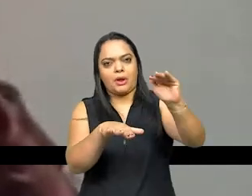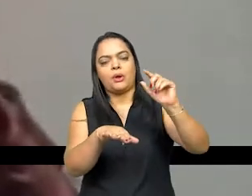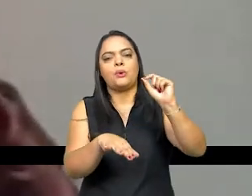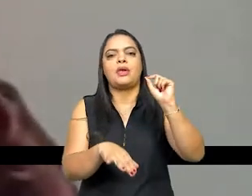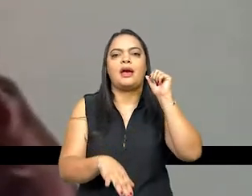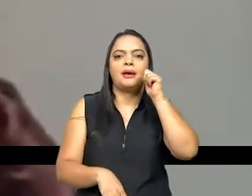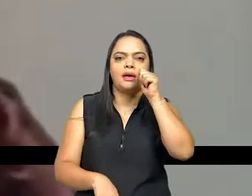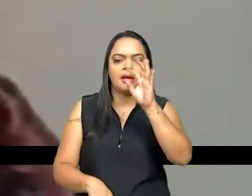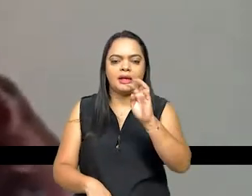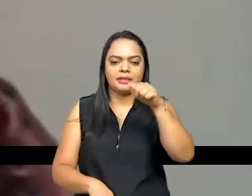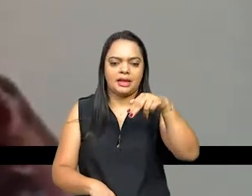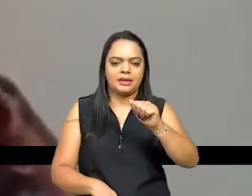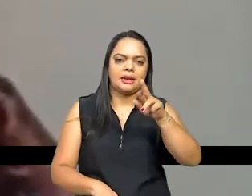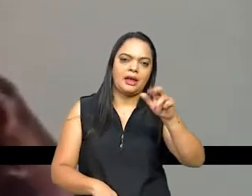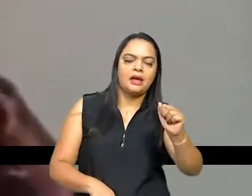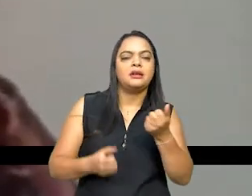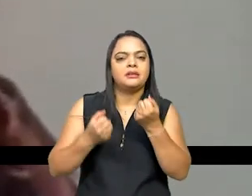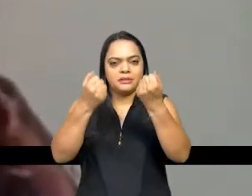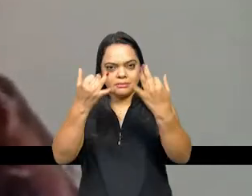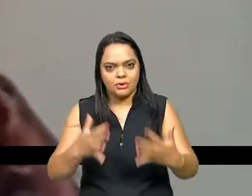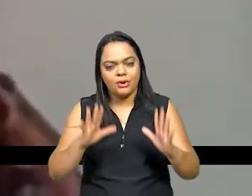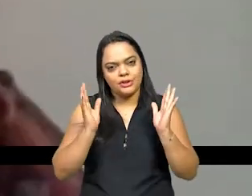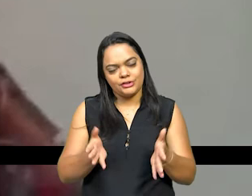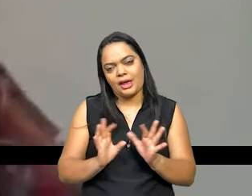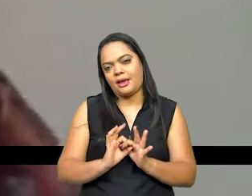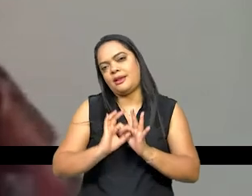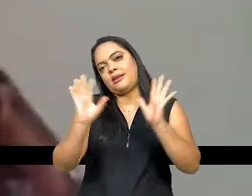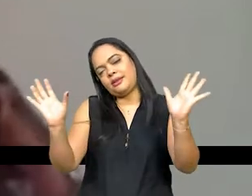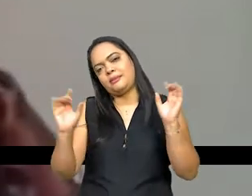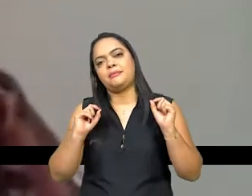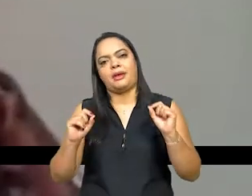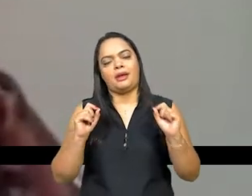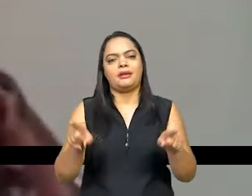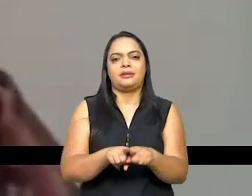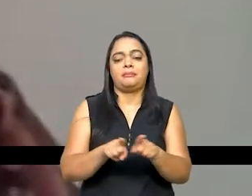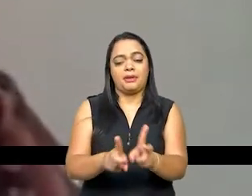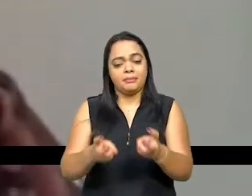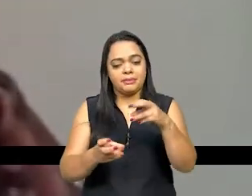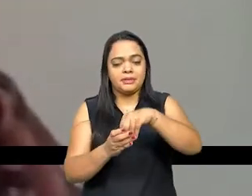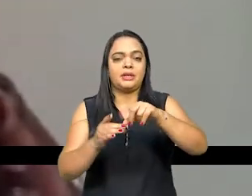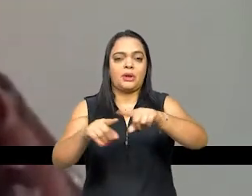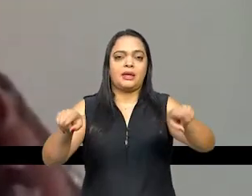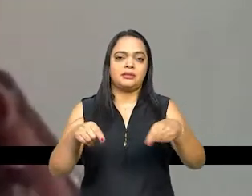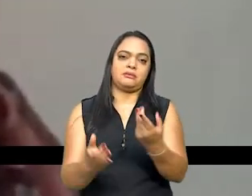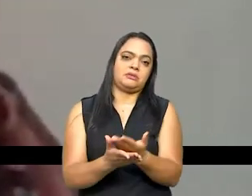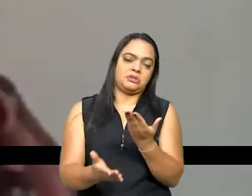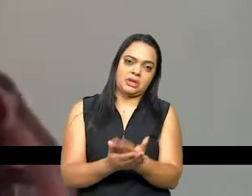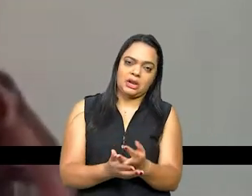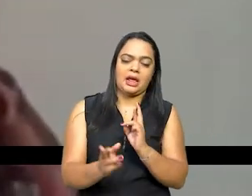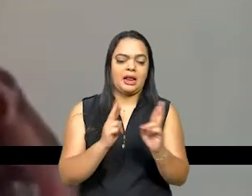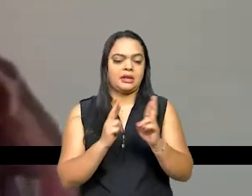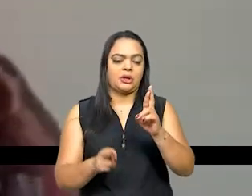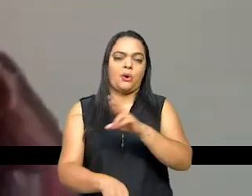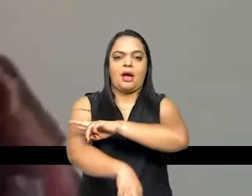trouxe já permite que a gente pense como isso está se desdobrando também na sala de aula, não só as relações raciais,